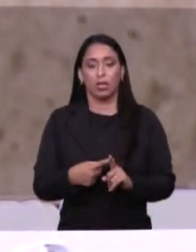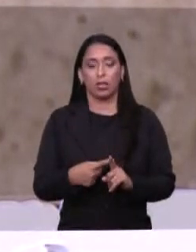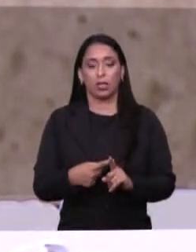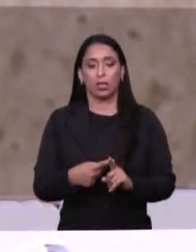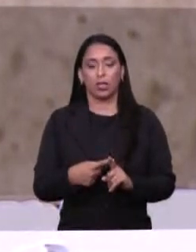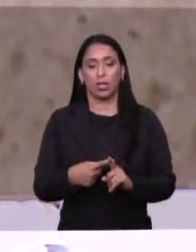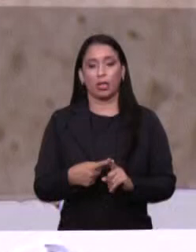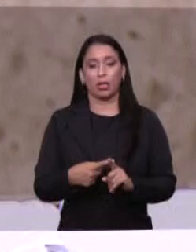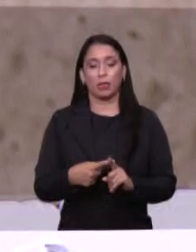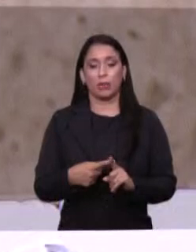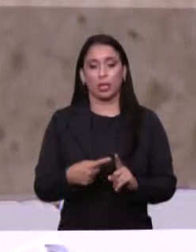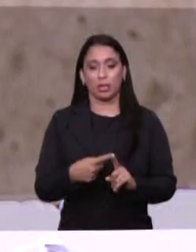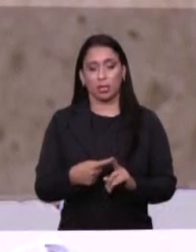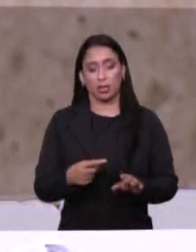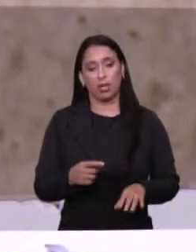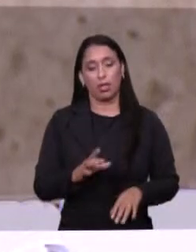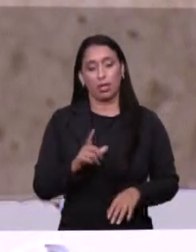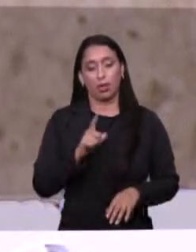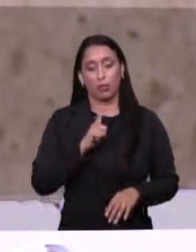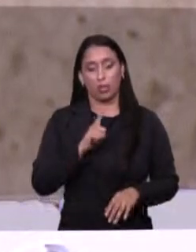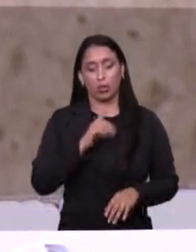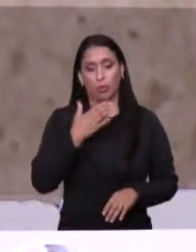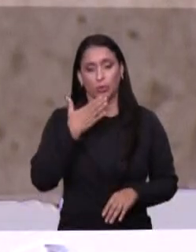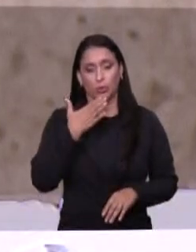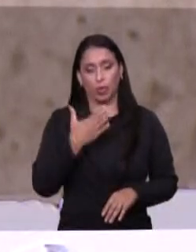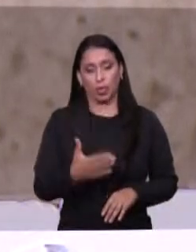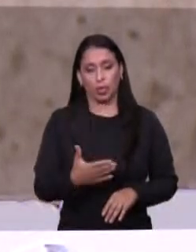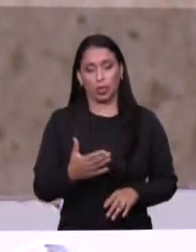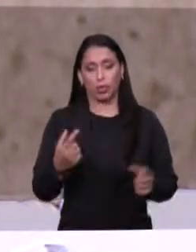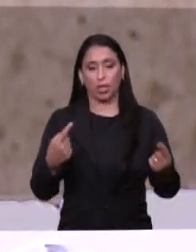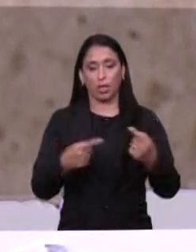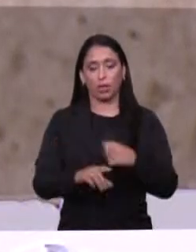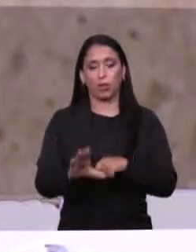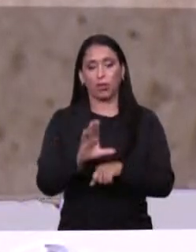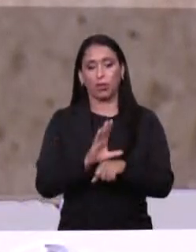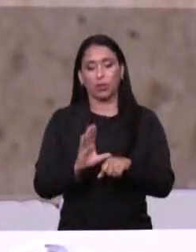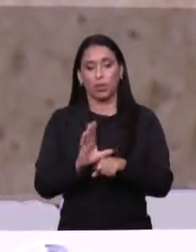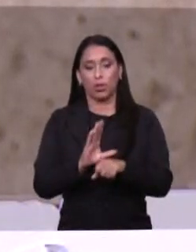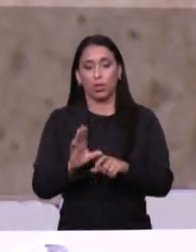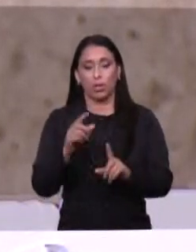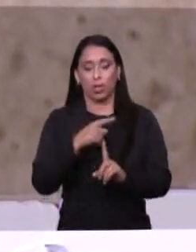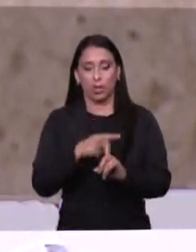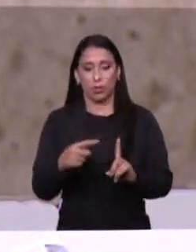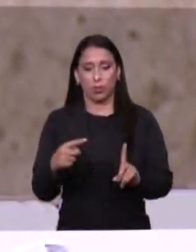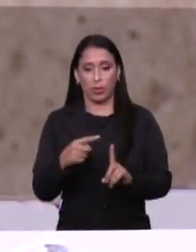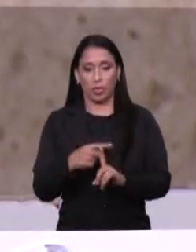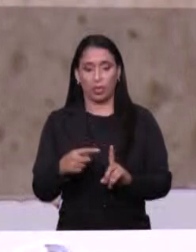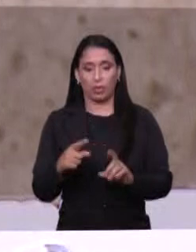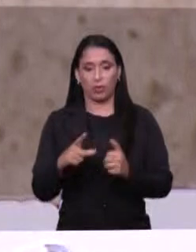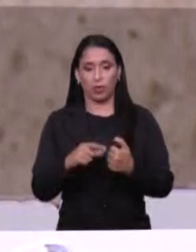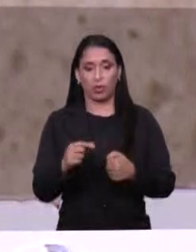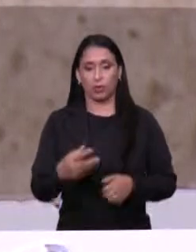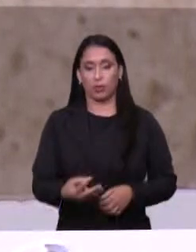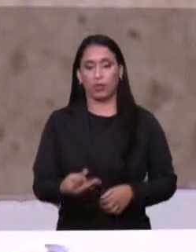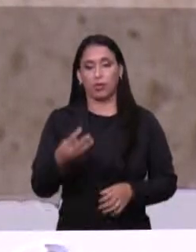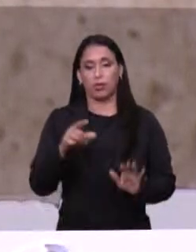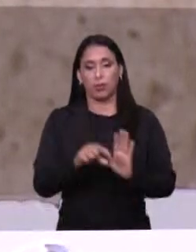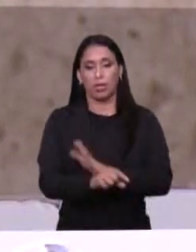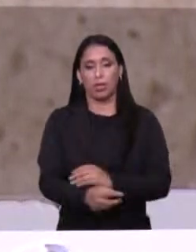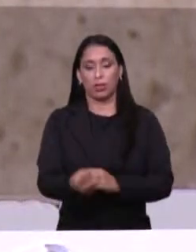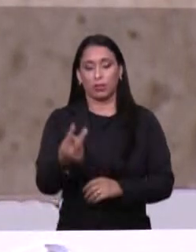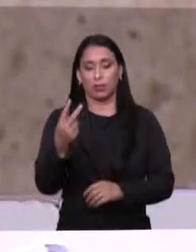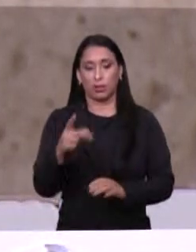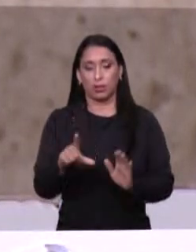parcialmente procedente o pedido, proclamando a inconstitucionalidade parcial do artigo 3º,